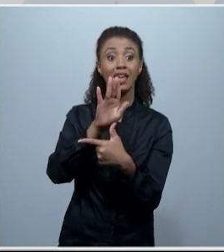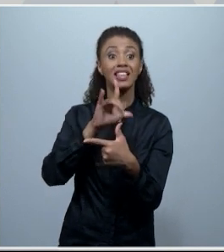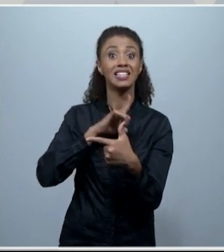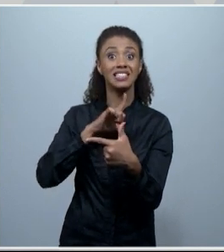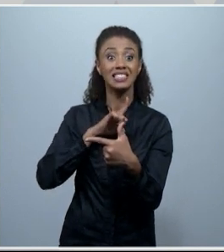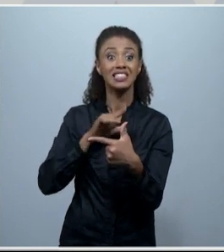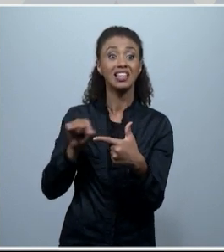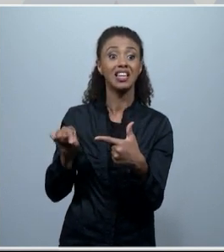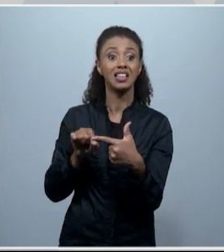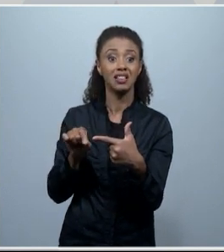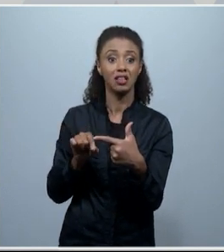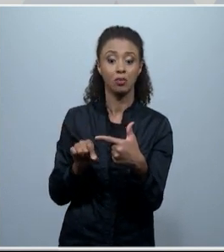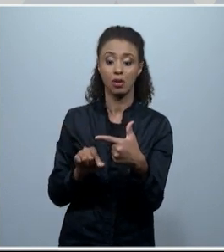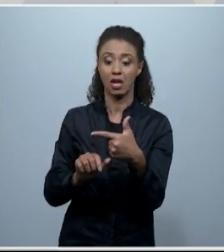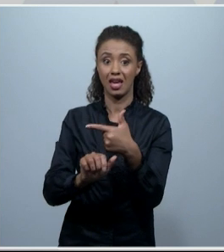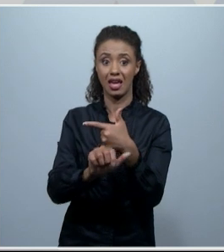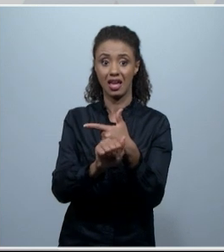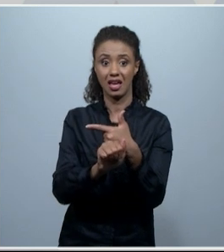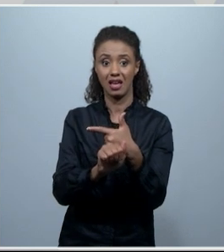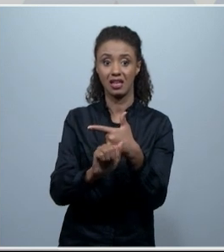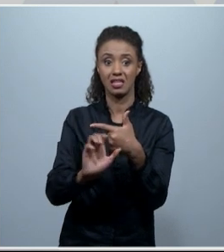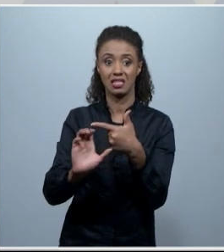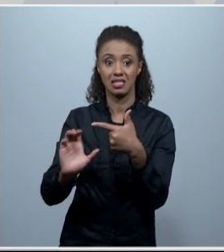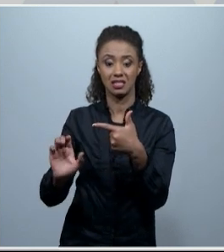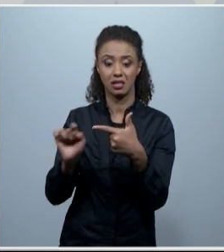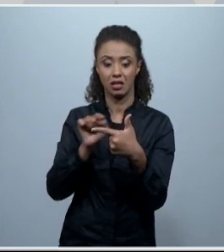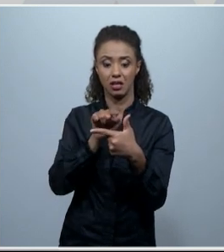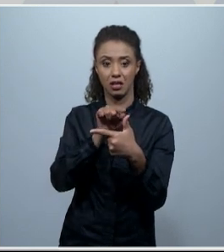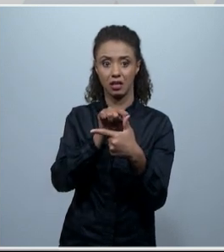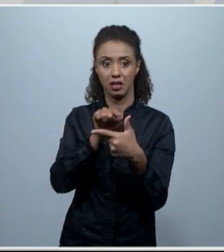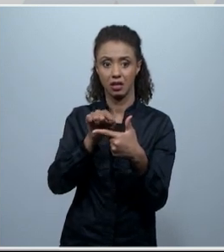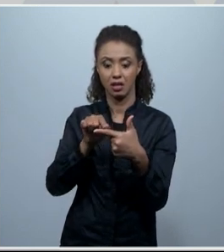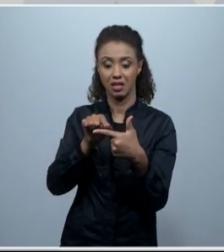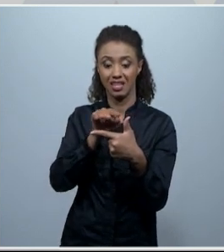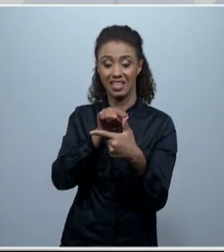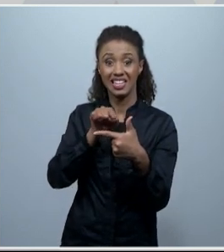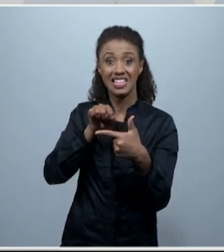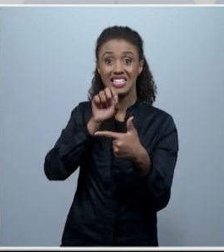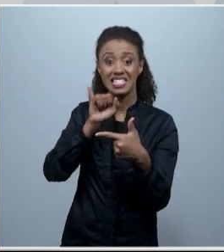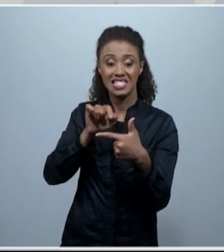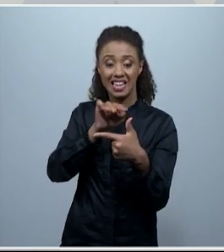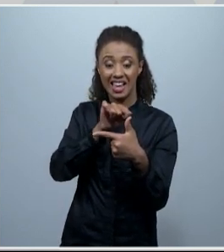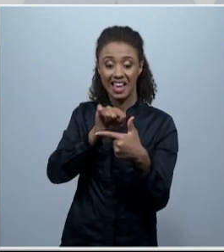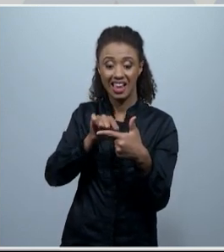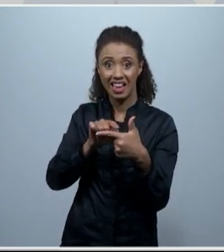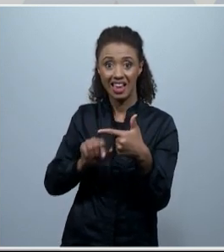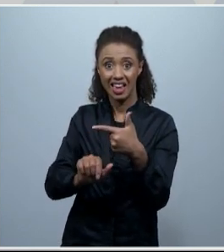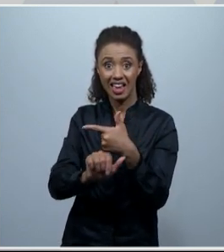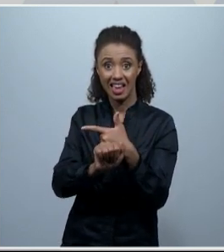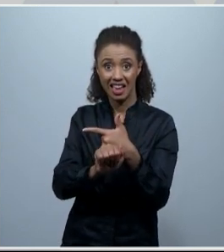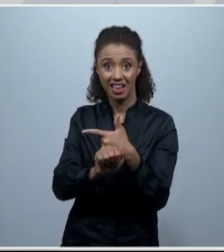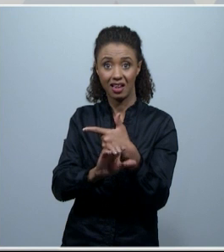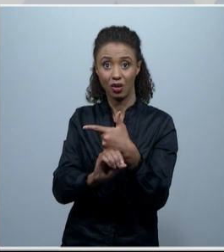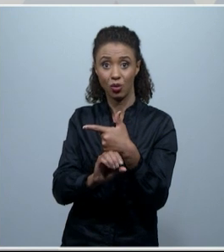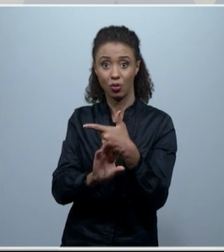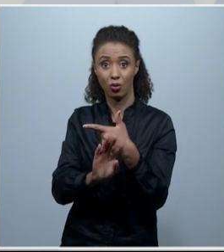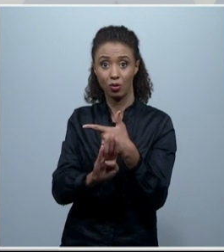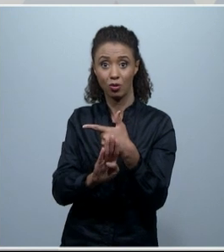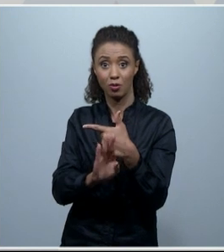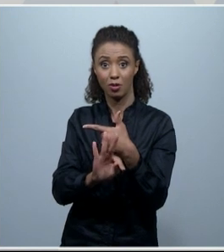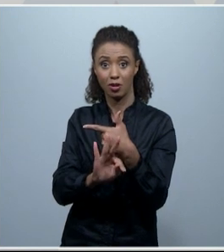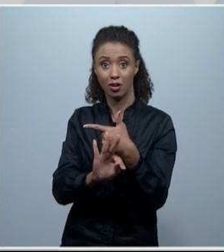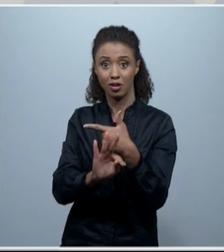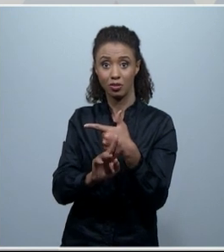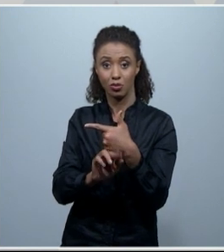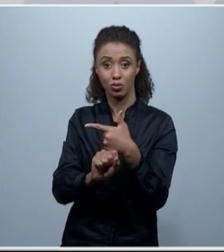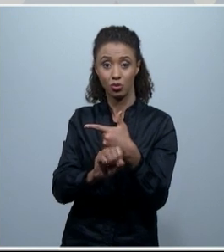lado a ce quando o ângulo interno em a é obtuso este segmento chamado altura do